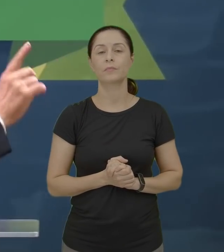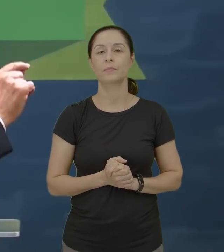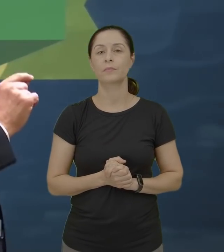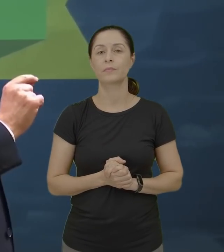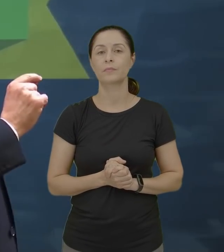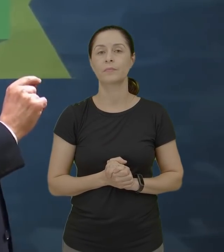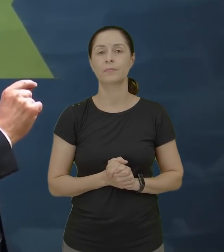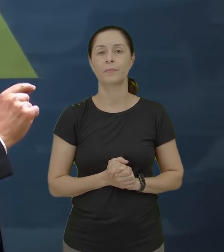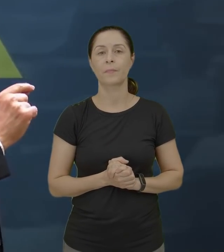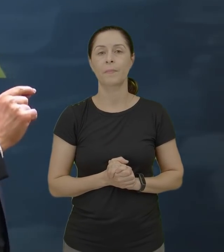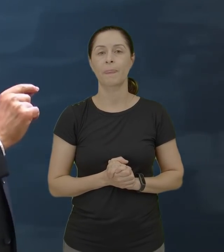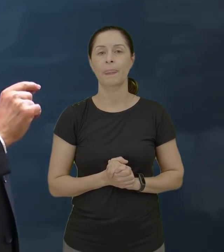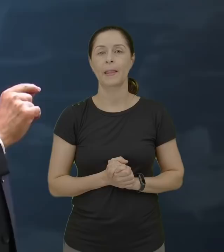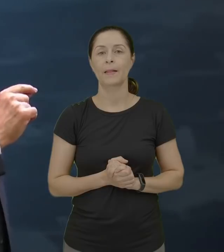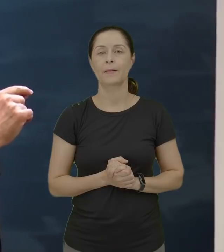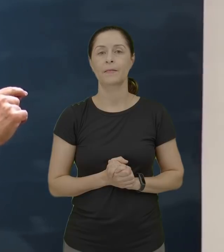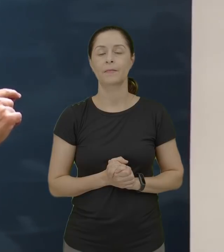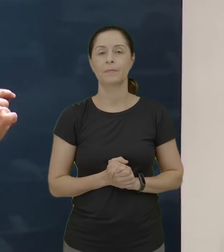Agora notem vocês,